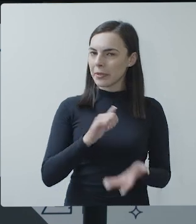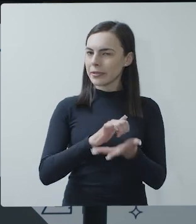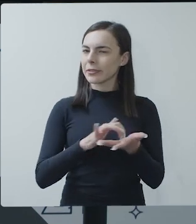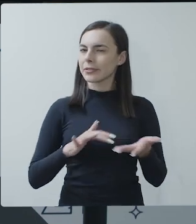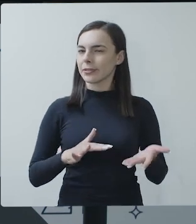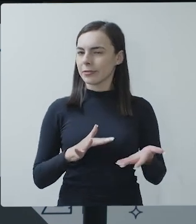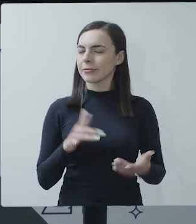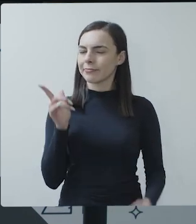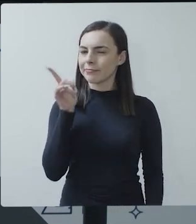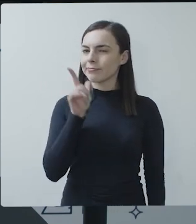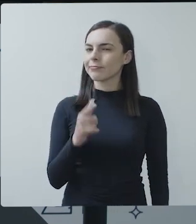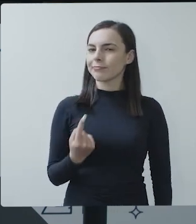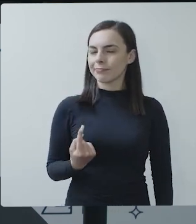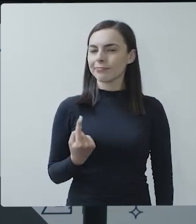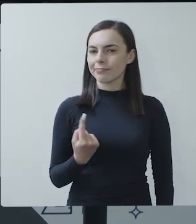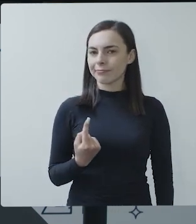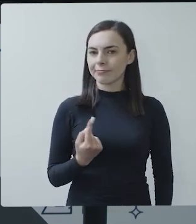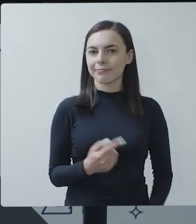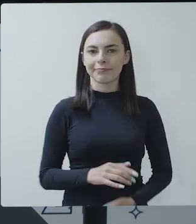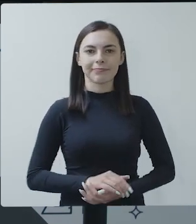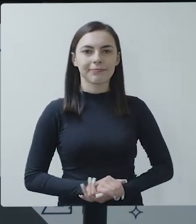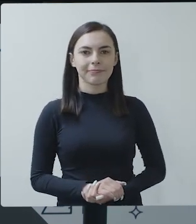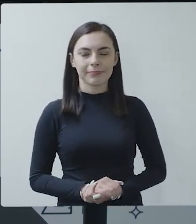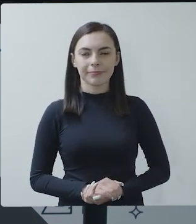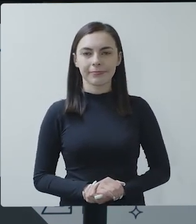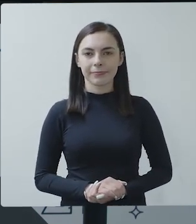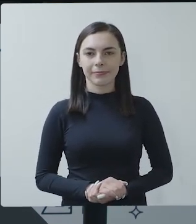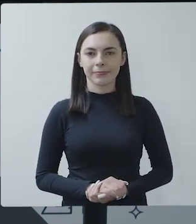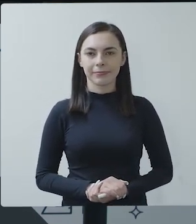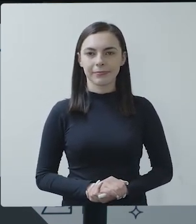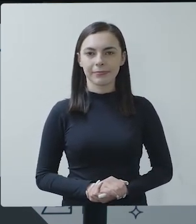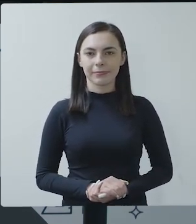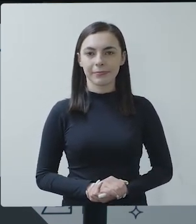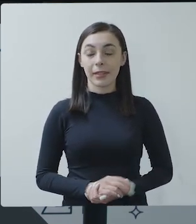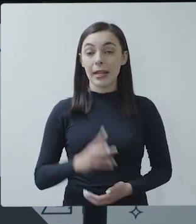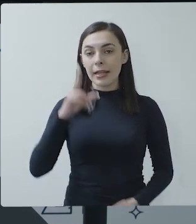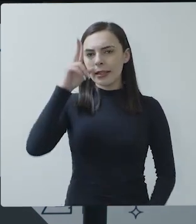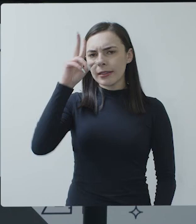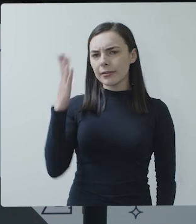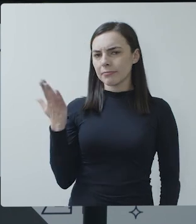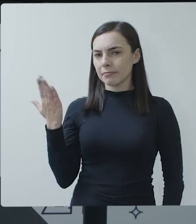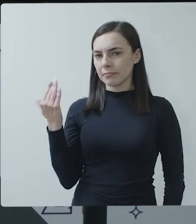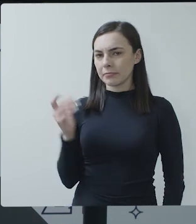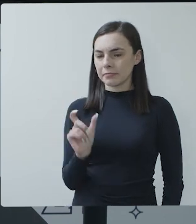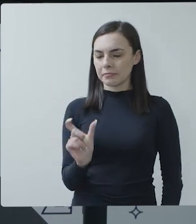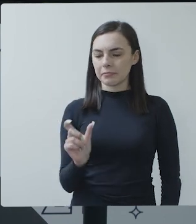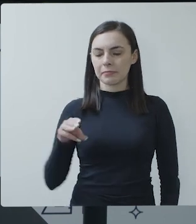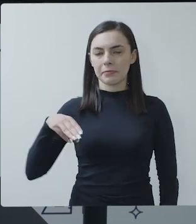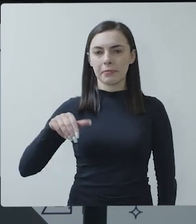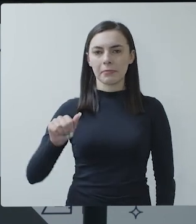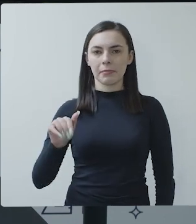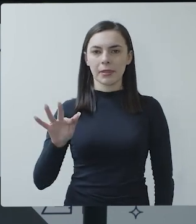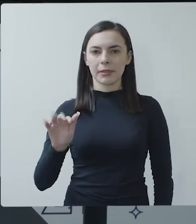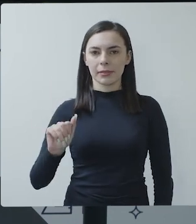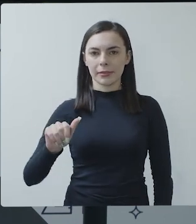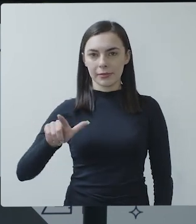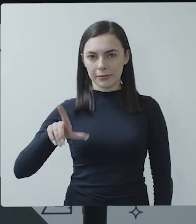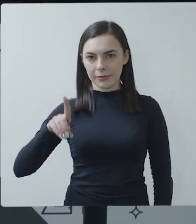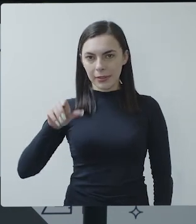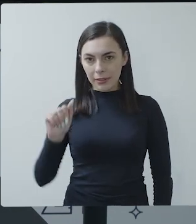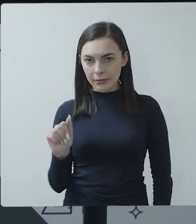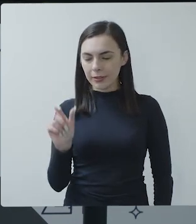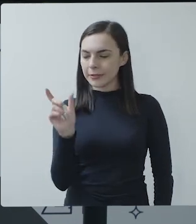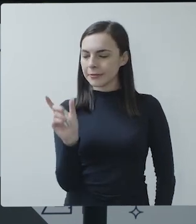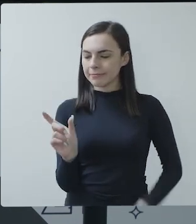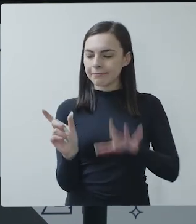que essa atividade vocês vão conseguir dar conta. Olha lá. A gente fez o quê? Nós pegamos a palavra Mafalda e da palavra